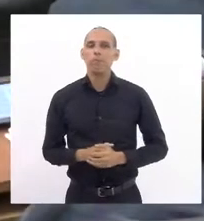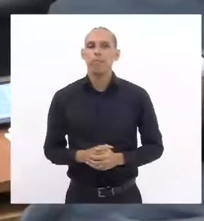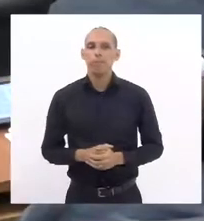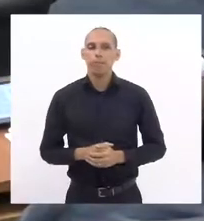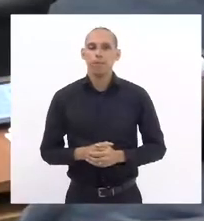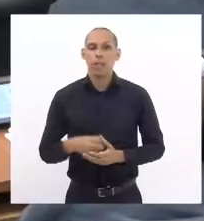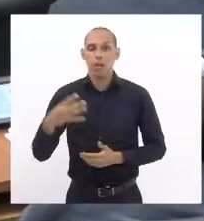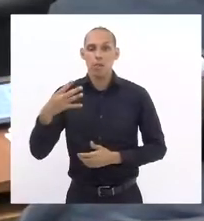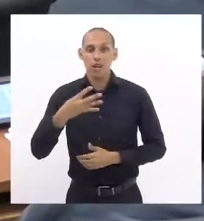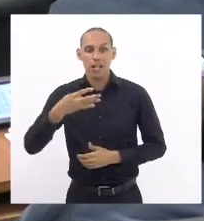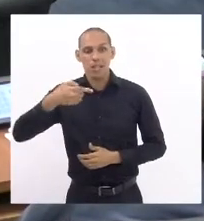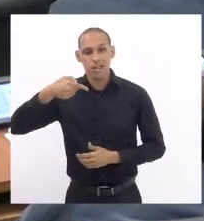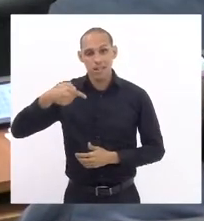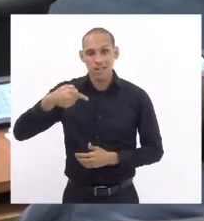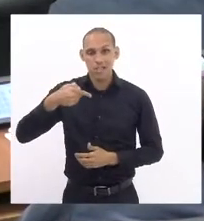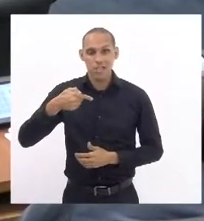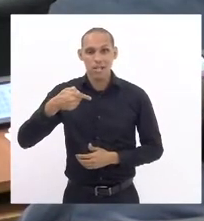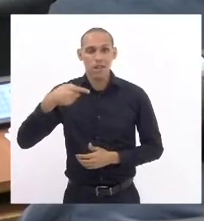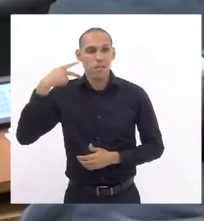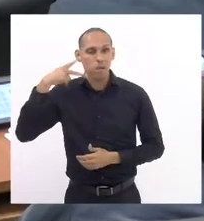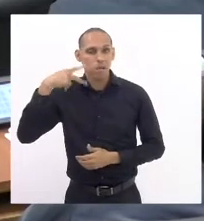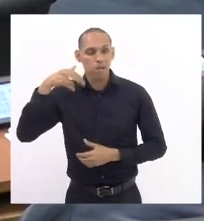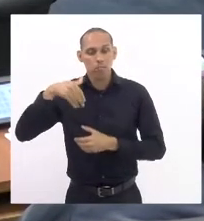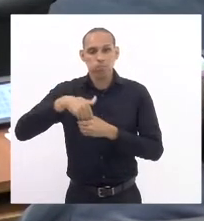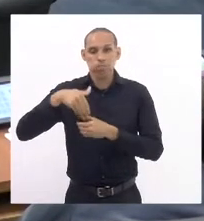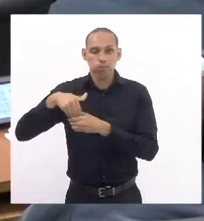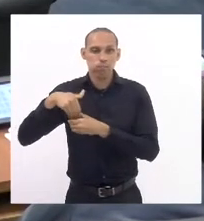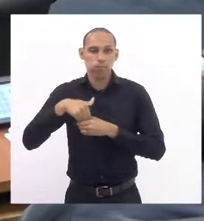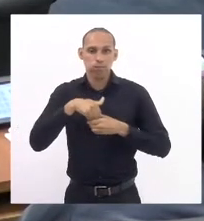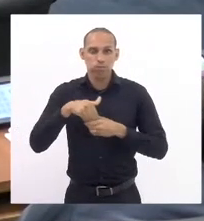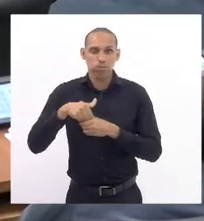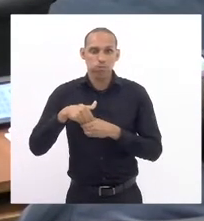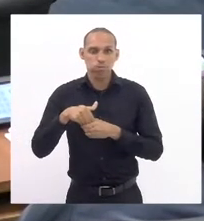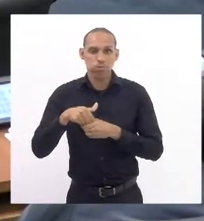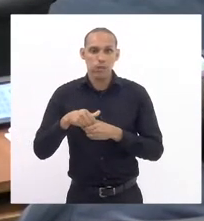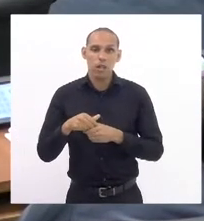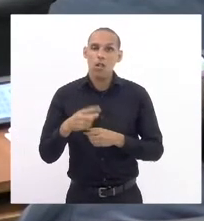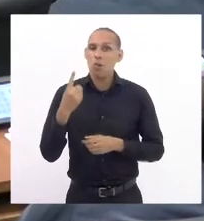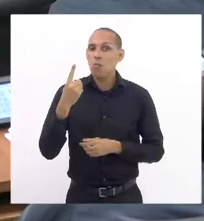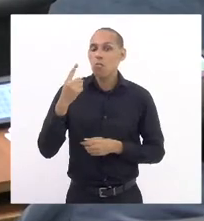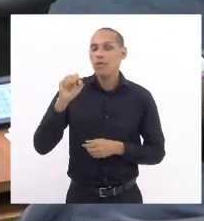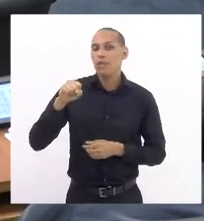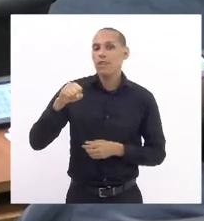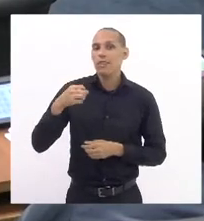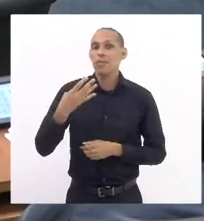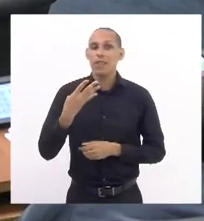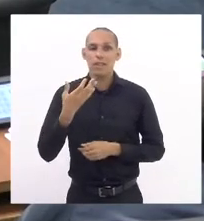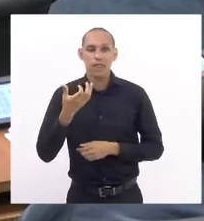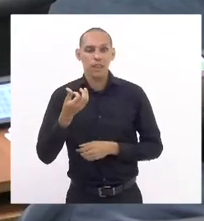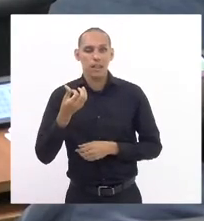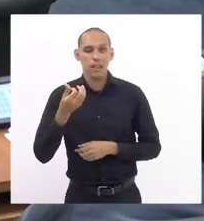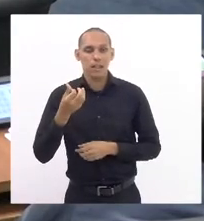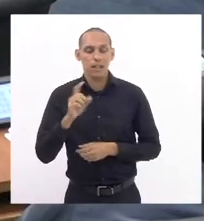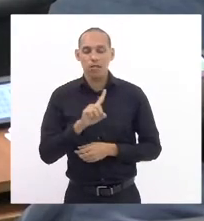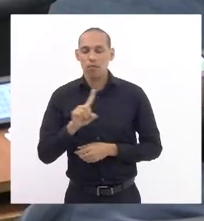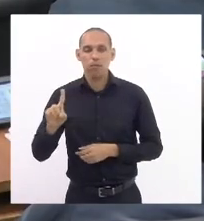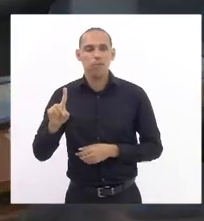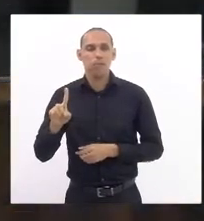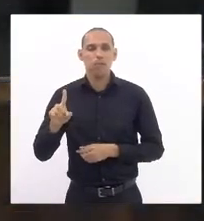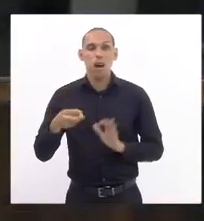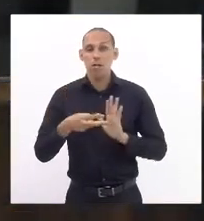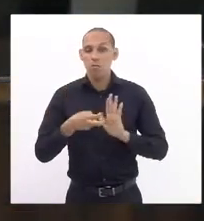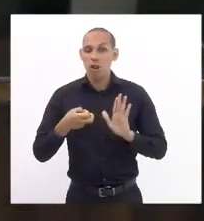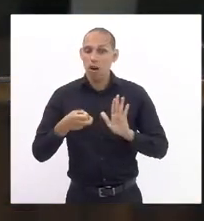Votaram 47 senhores parlamentares, um sim, 46 não. O veto